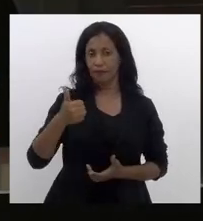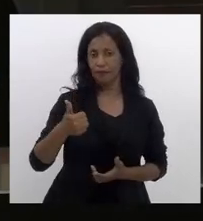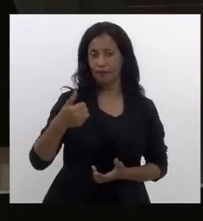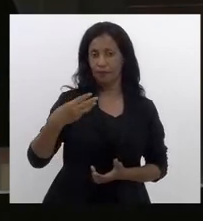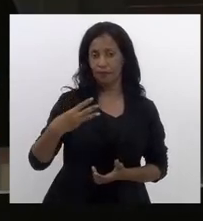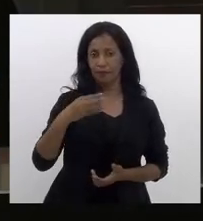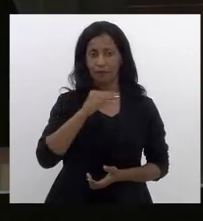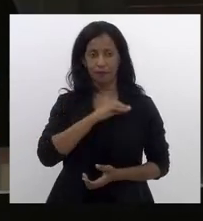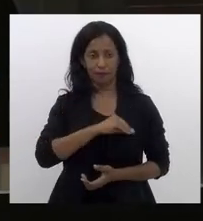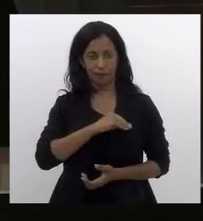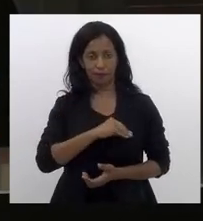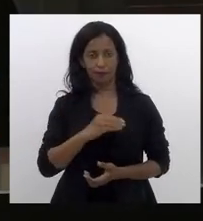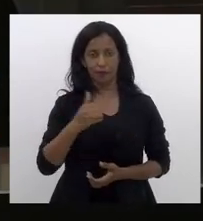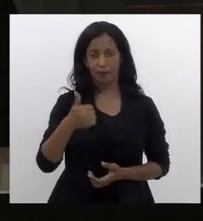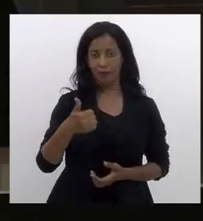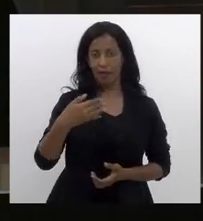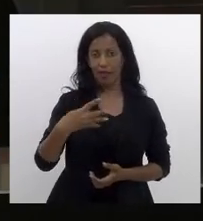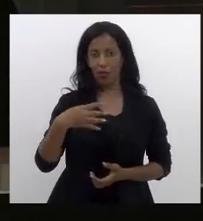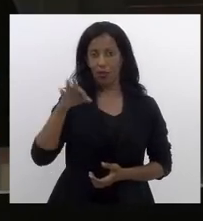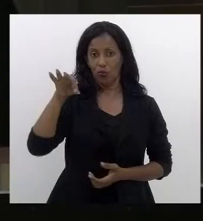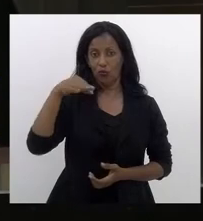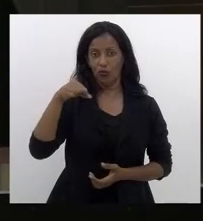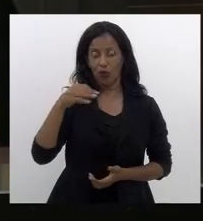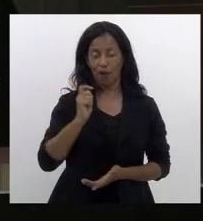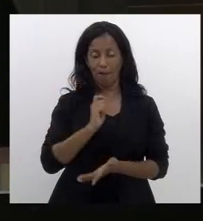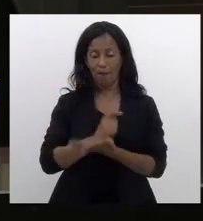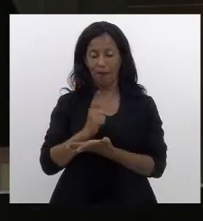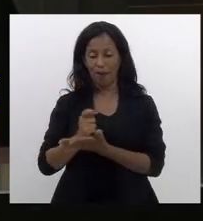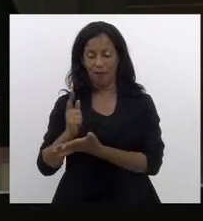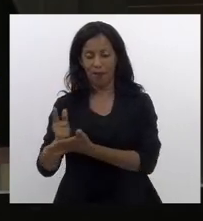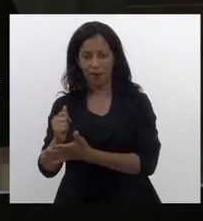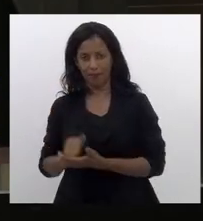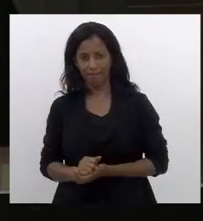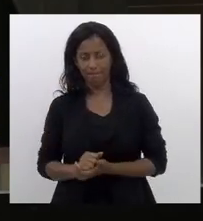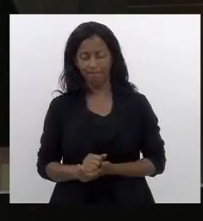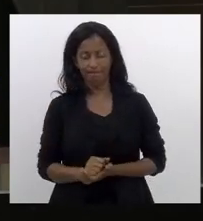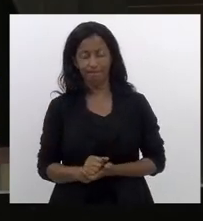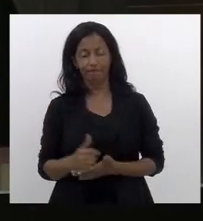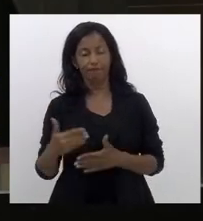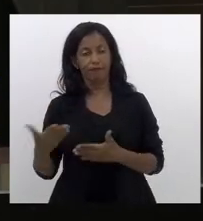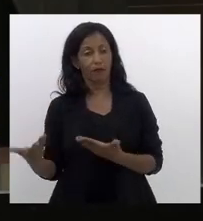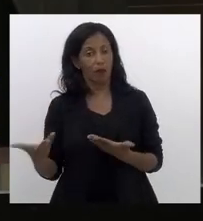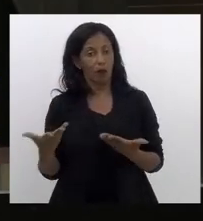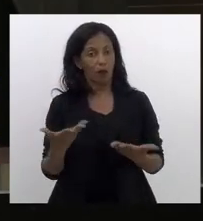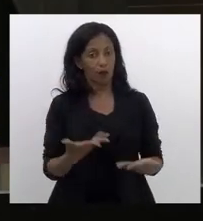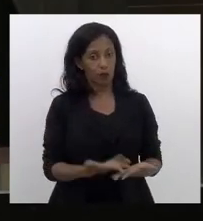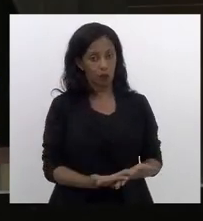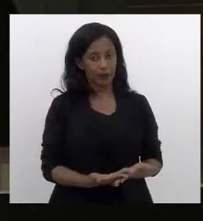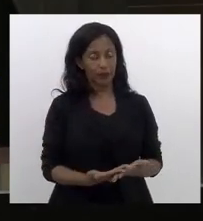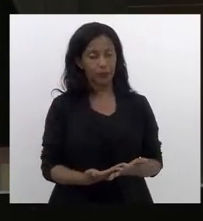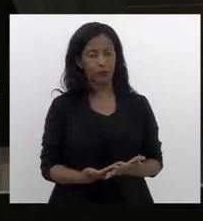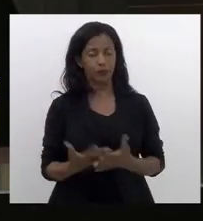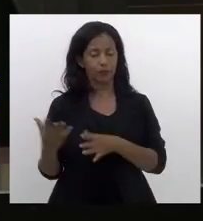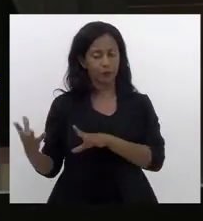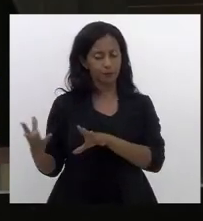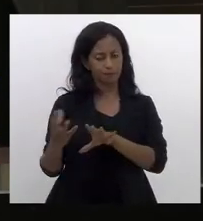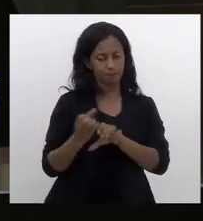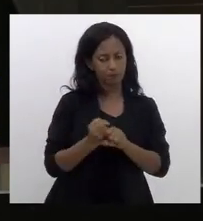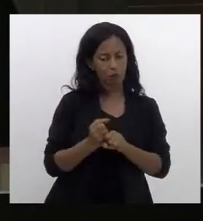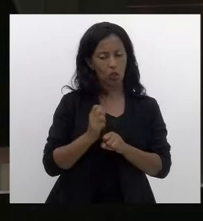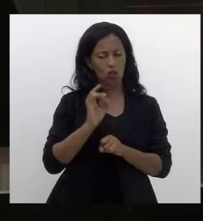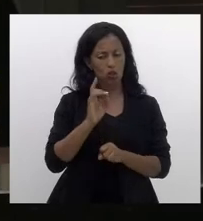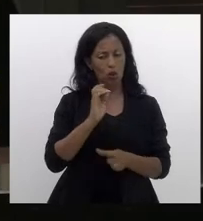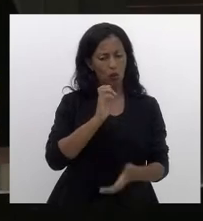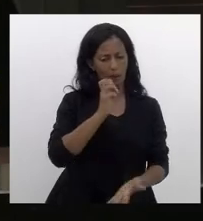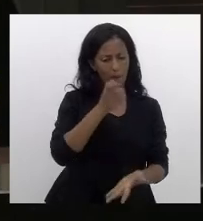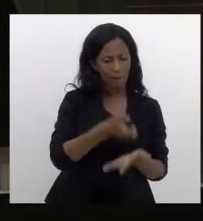13º salário, 14 folhas, que, com isso, injetou só não pagar em